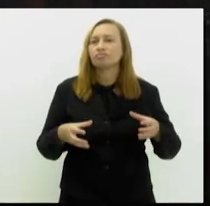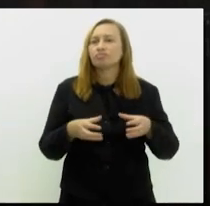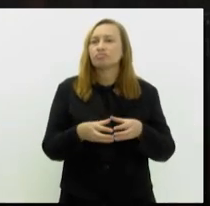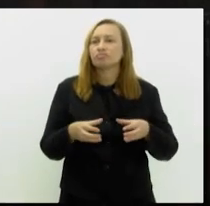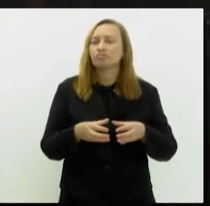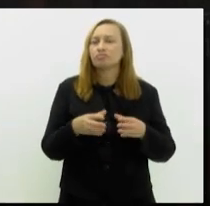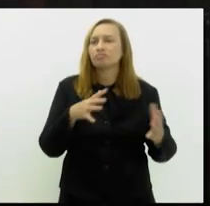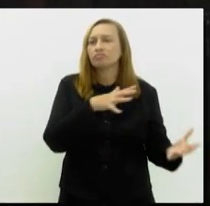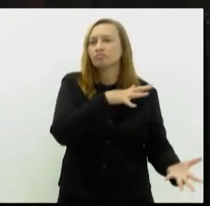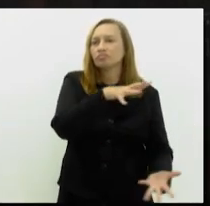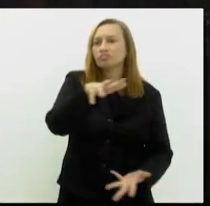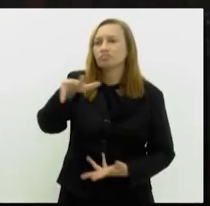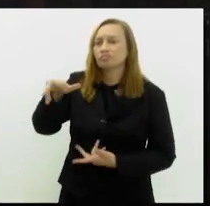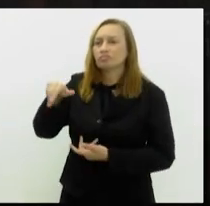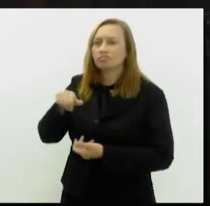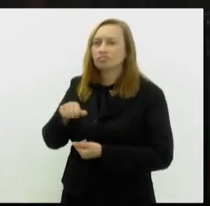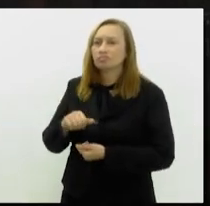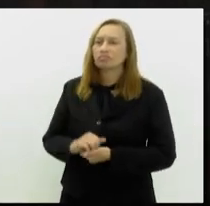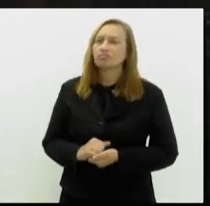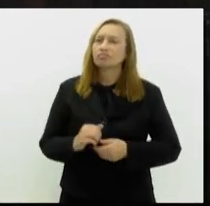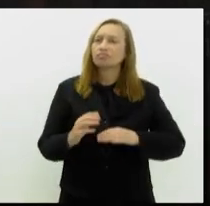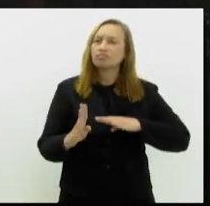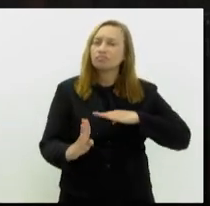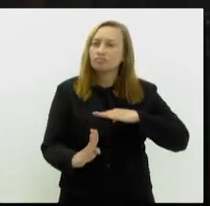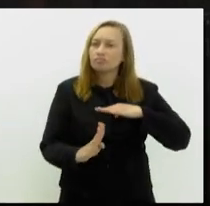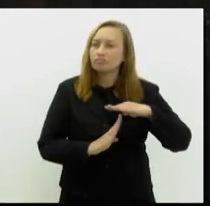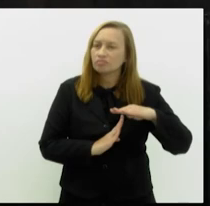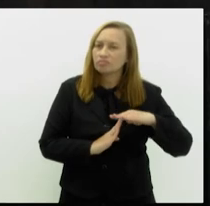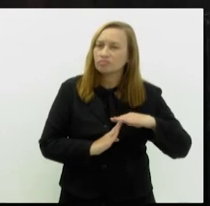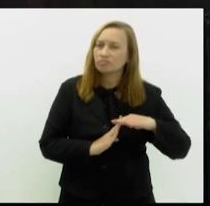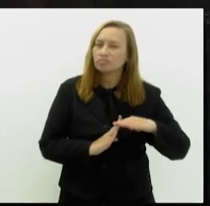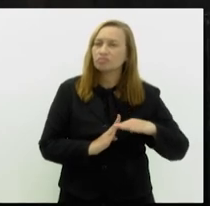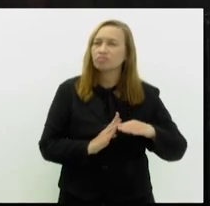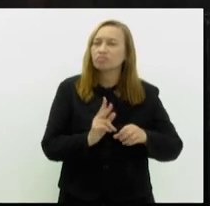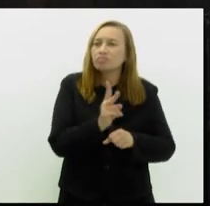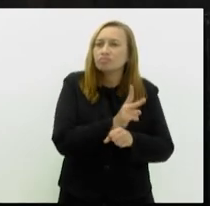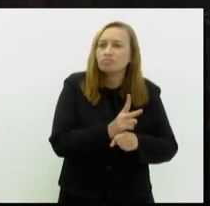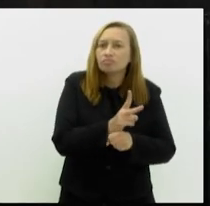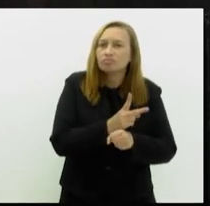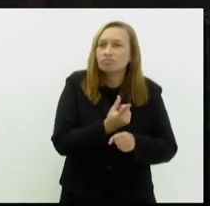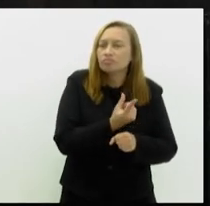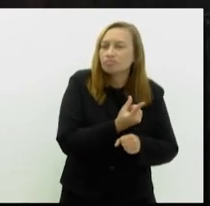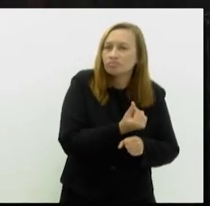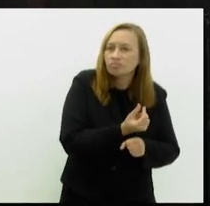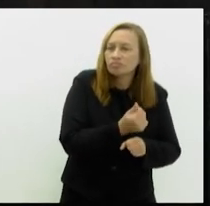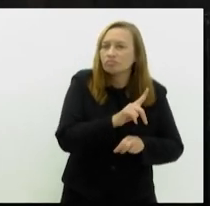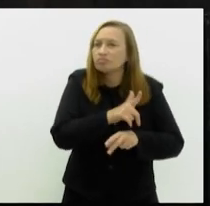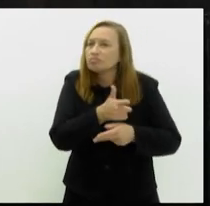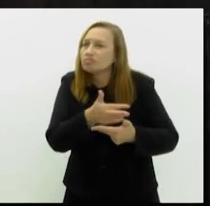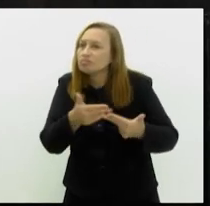planeta, fazendo a migração em busca de recursos, em busca de diversos